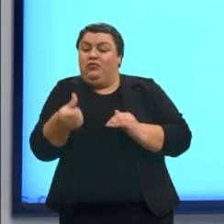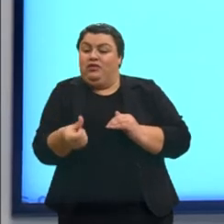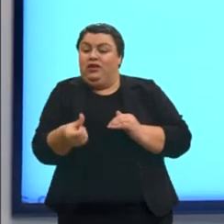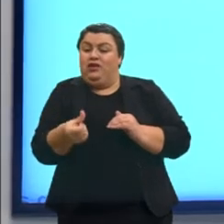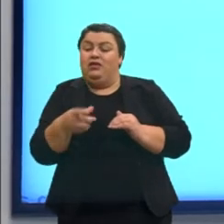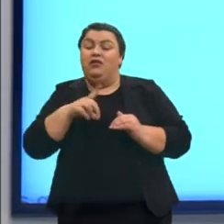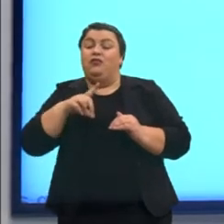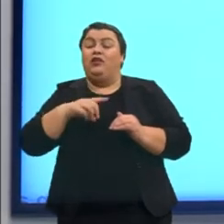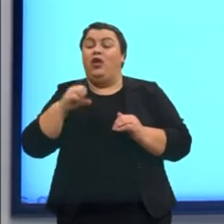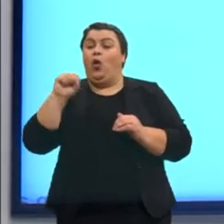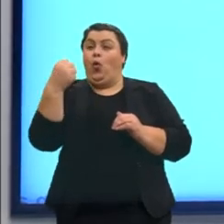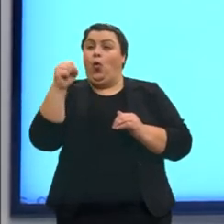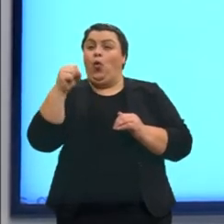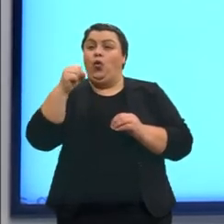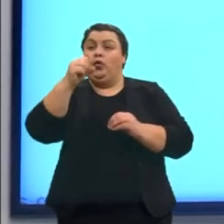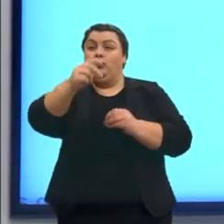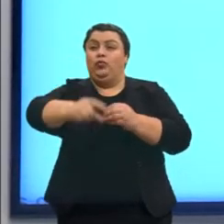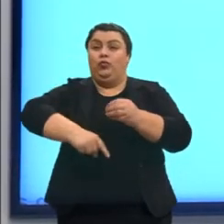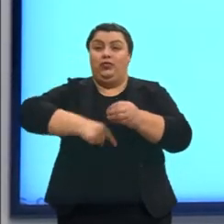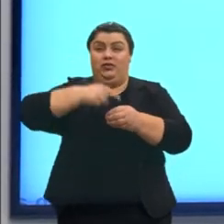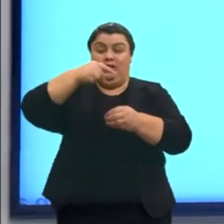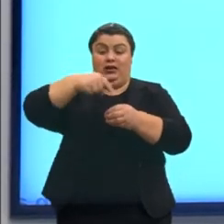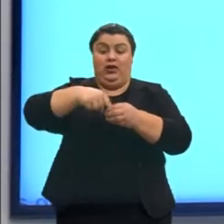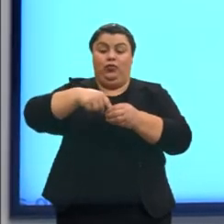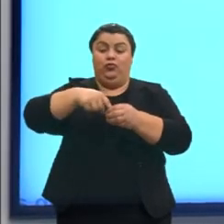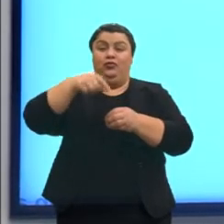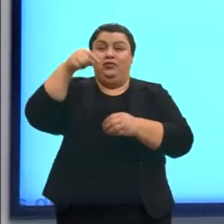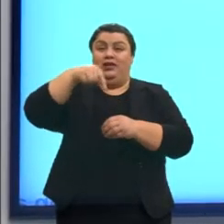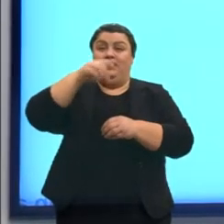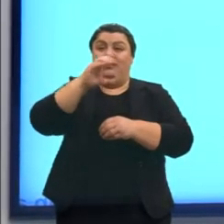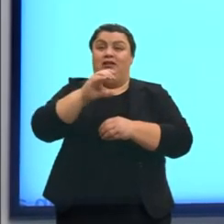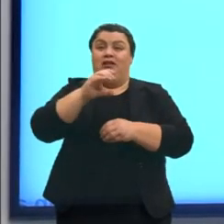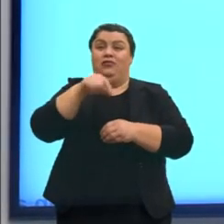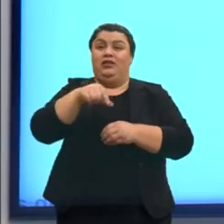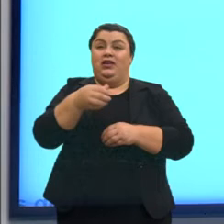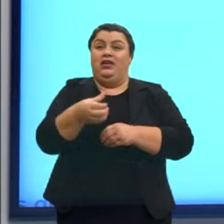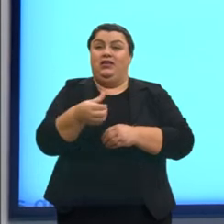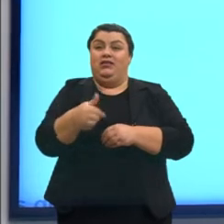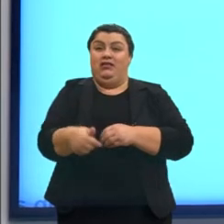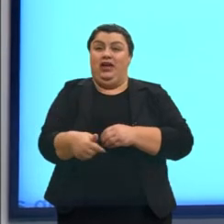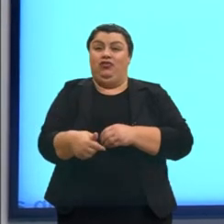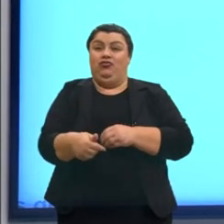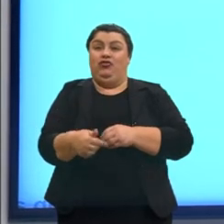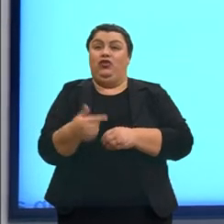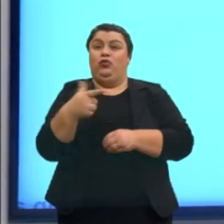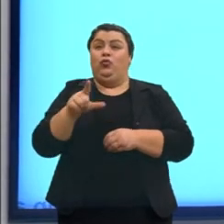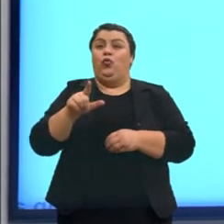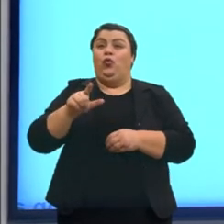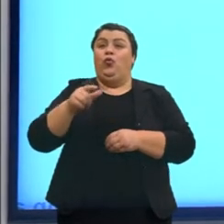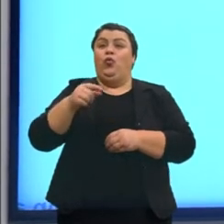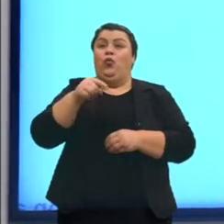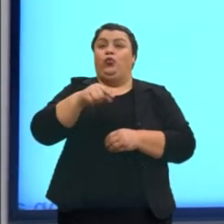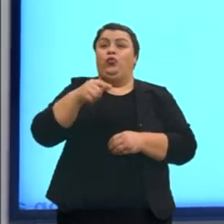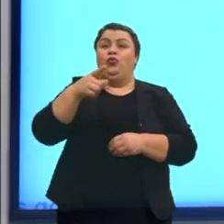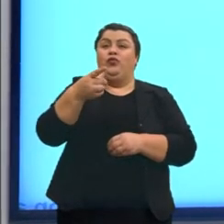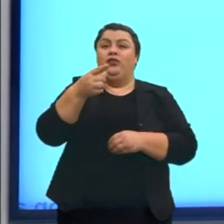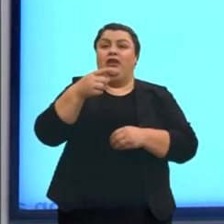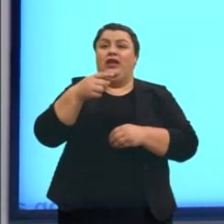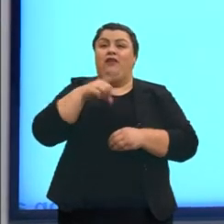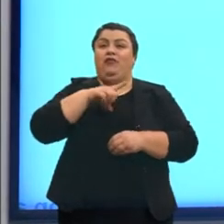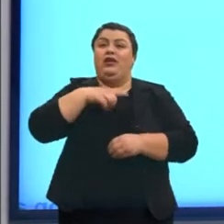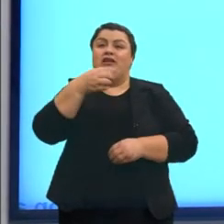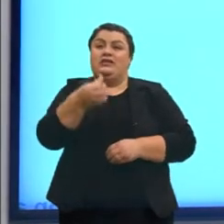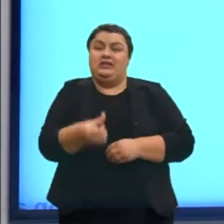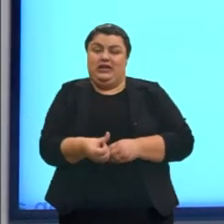oito nêutrons neste aqui eu vou ter sete nêutrons e nesse aqui eu vou ter 6 nêutrons Então